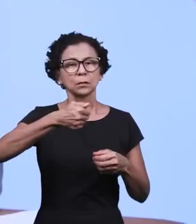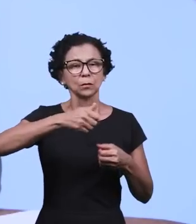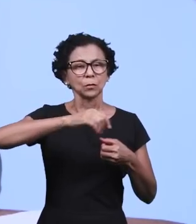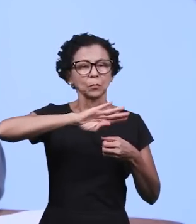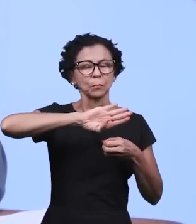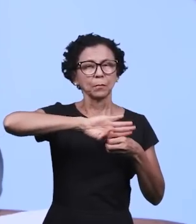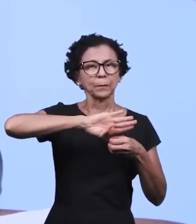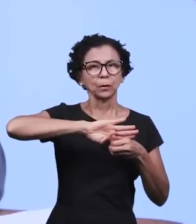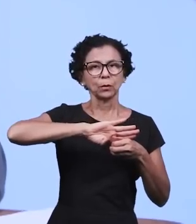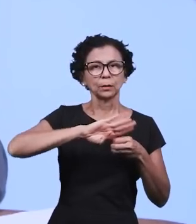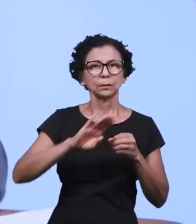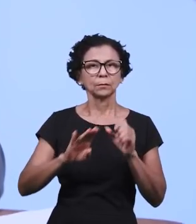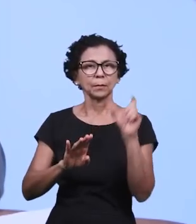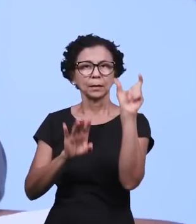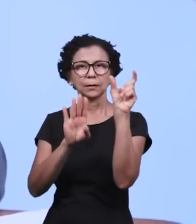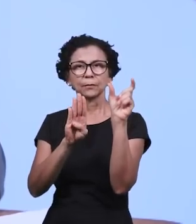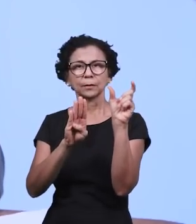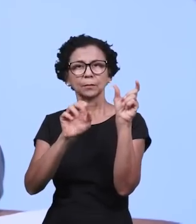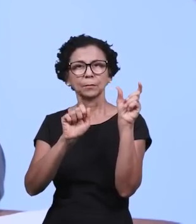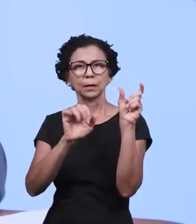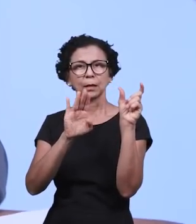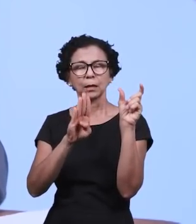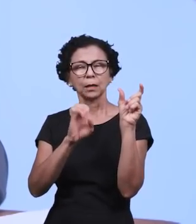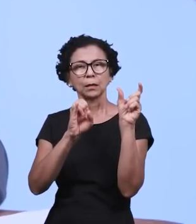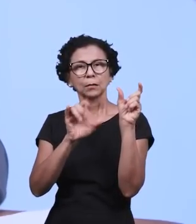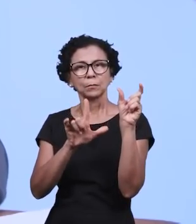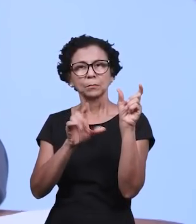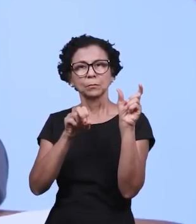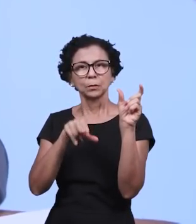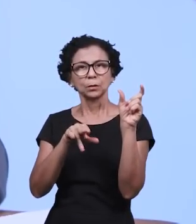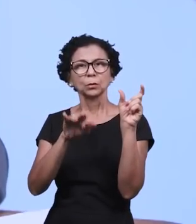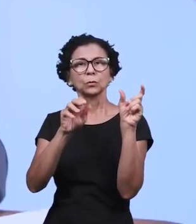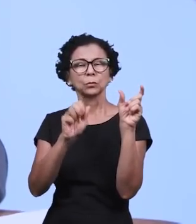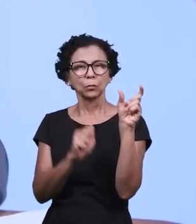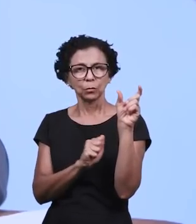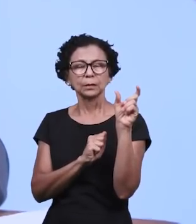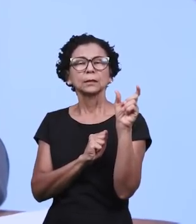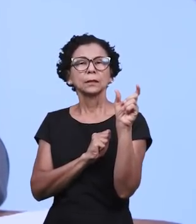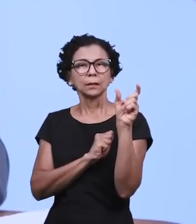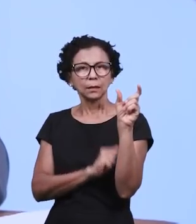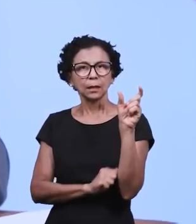porque ele vai fazer isso de forma mais pontual e com mais detalhes.